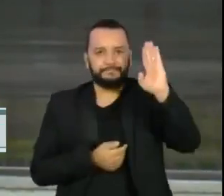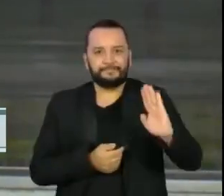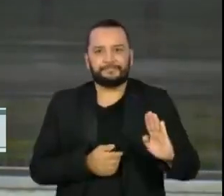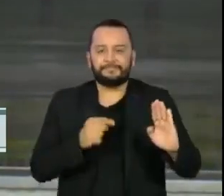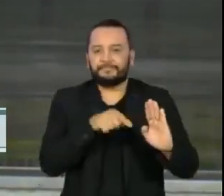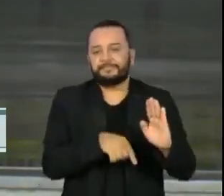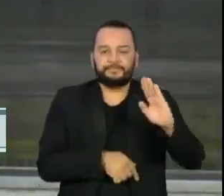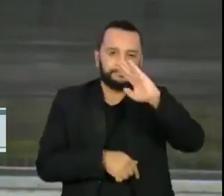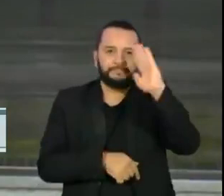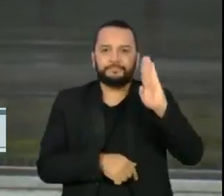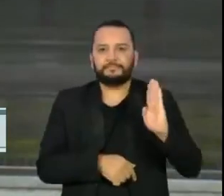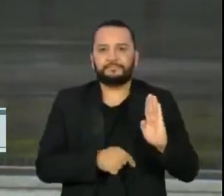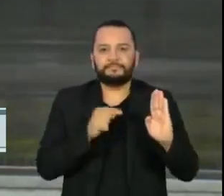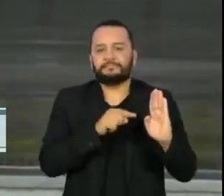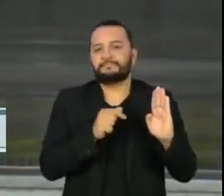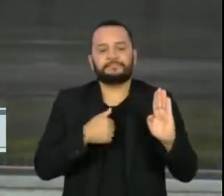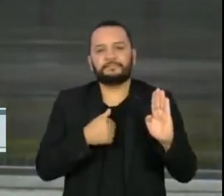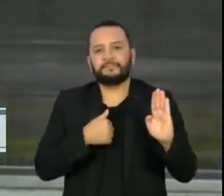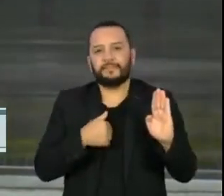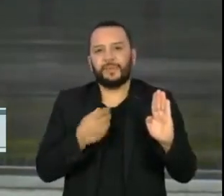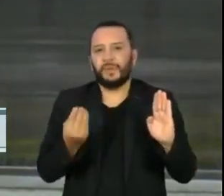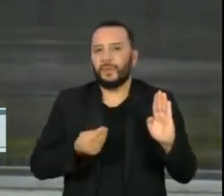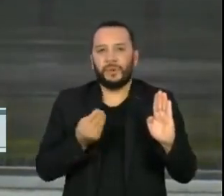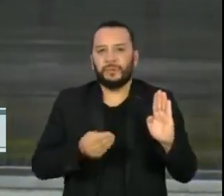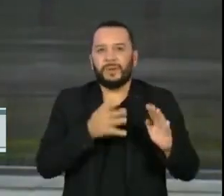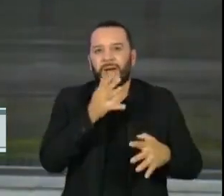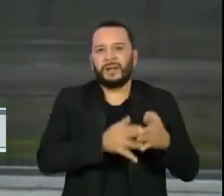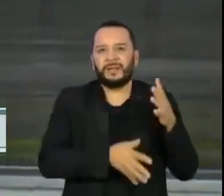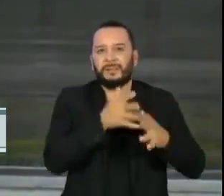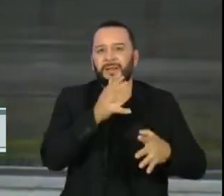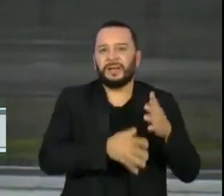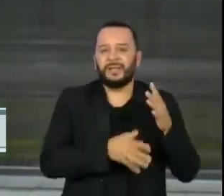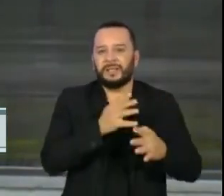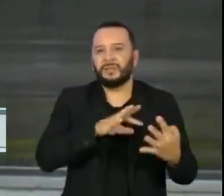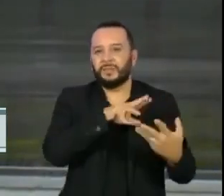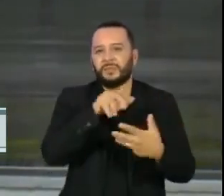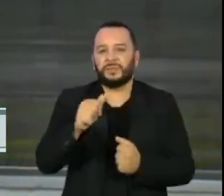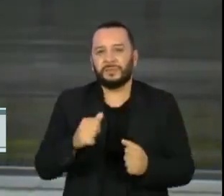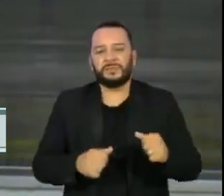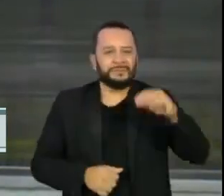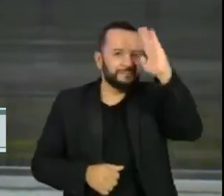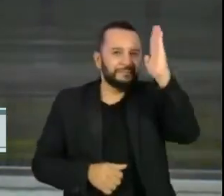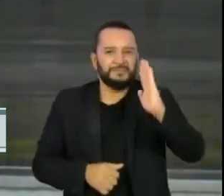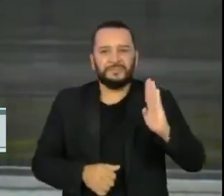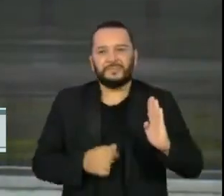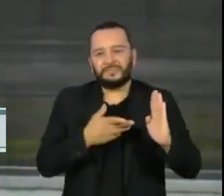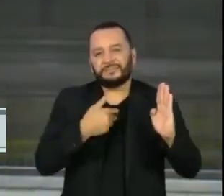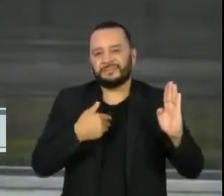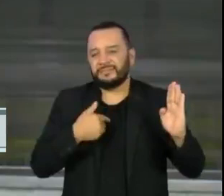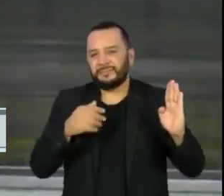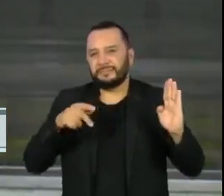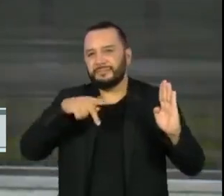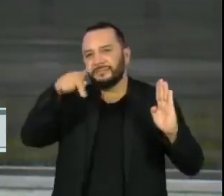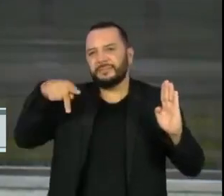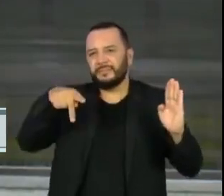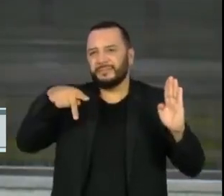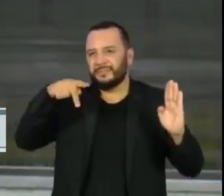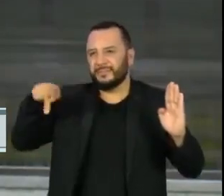Brasil, se tornando um pária do mundo, o país mais indesejado, o país